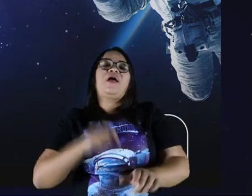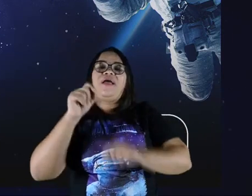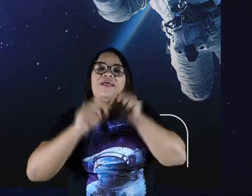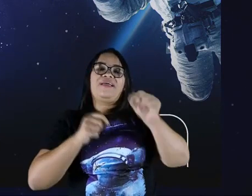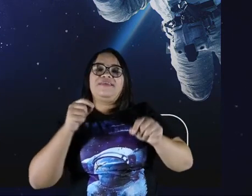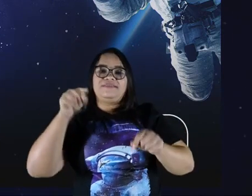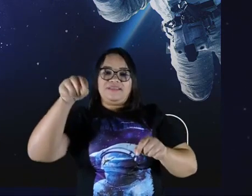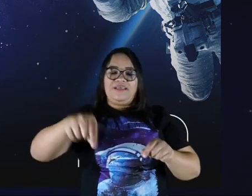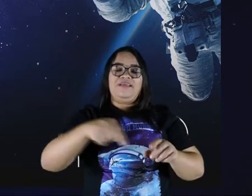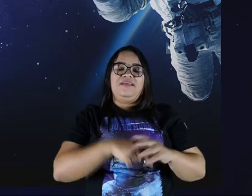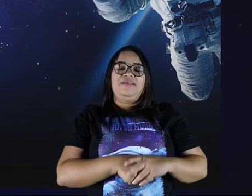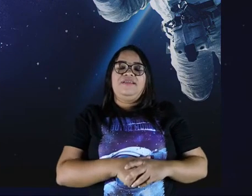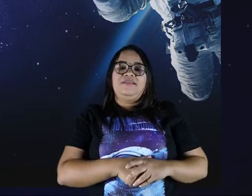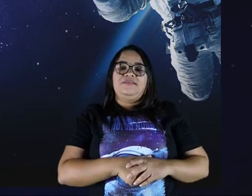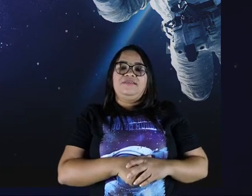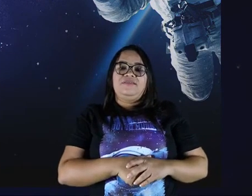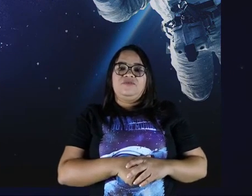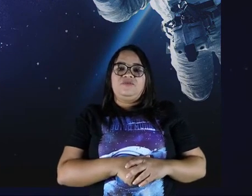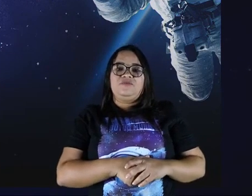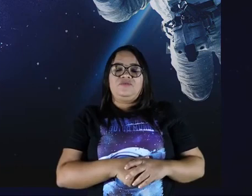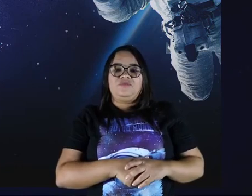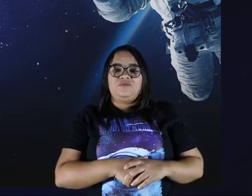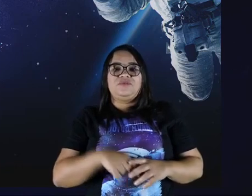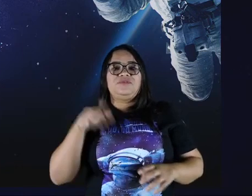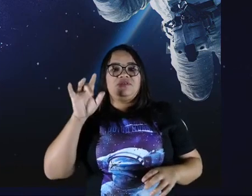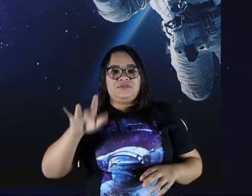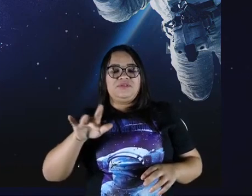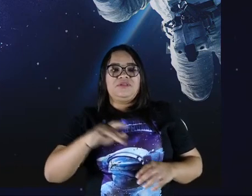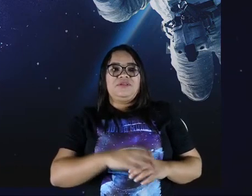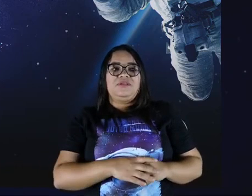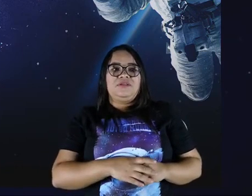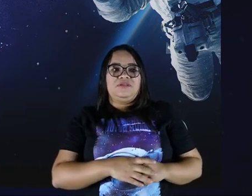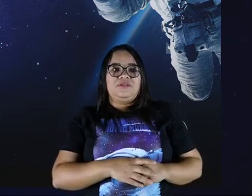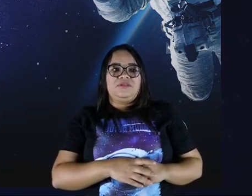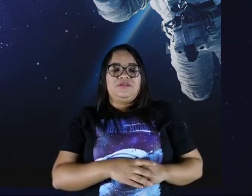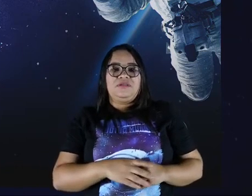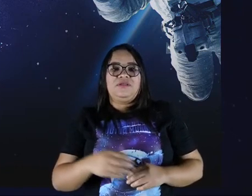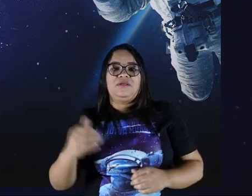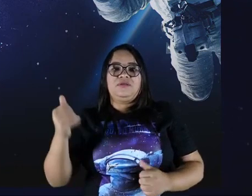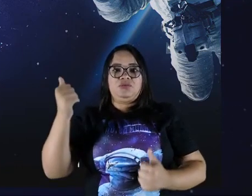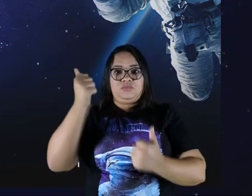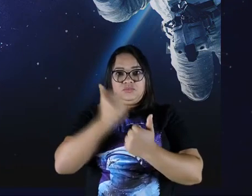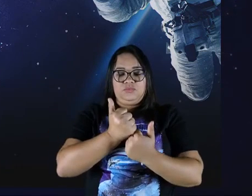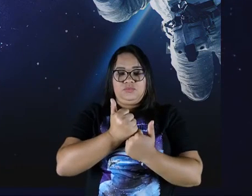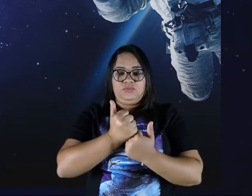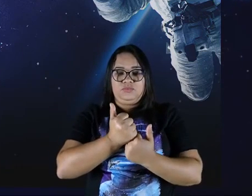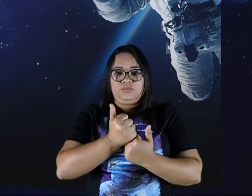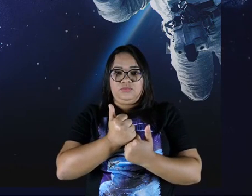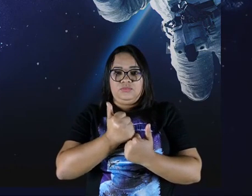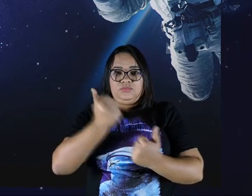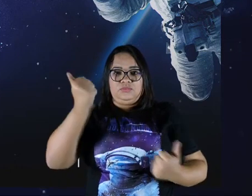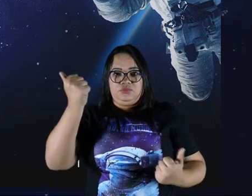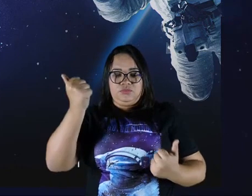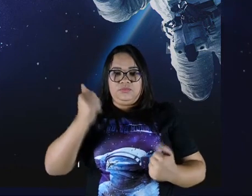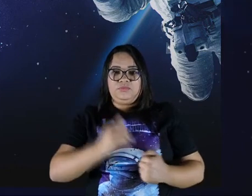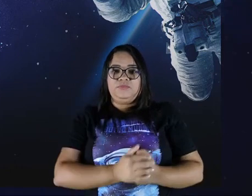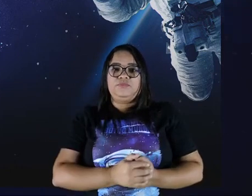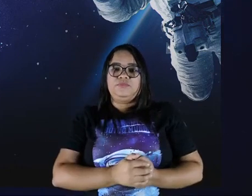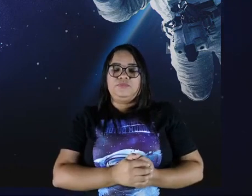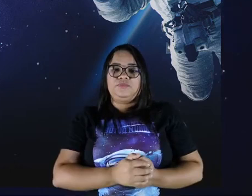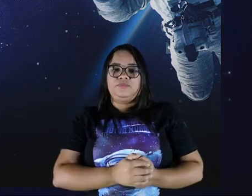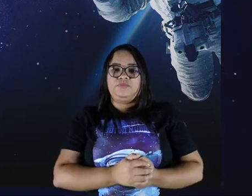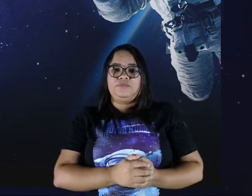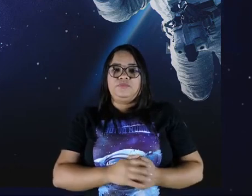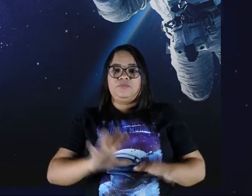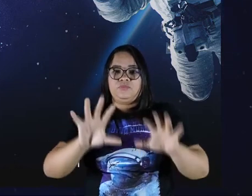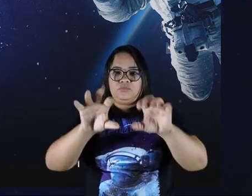slide, por favor. No Museu de Cairo está o sucessor, aquele que sucedeu, que tomou